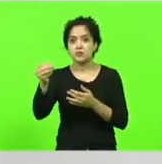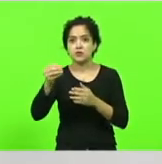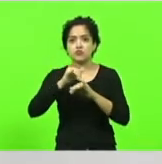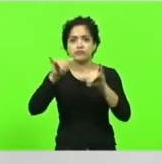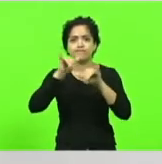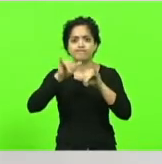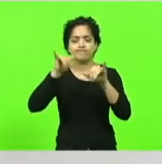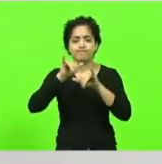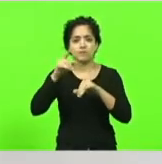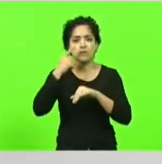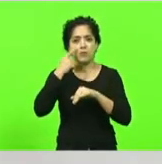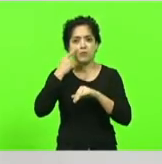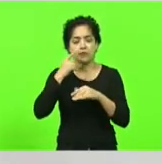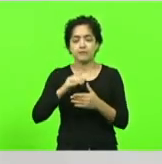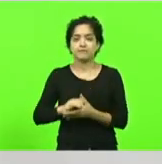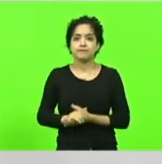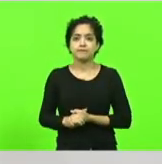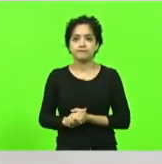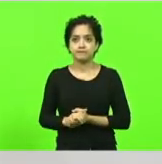é a expectativa?